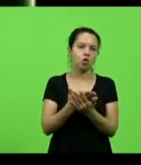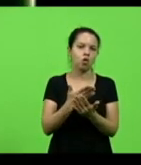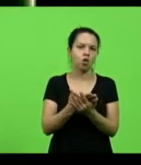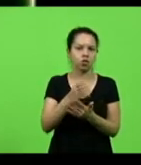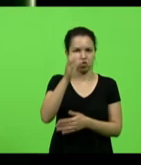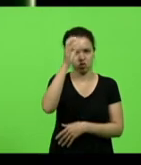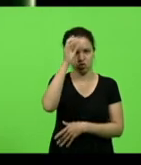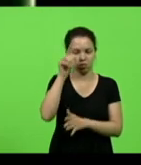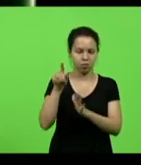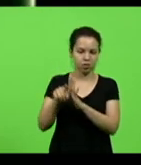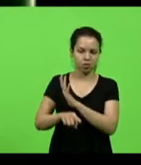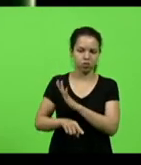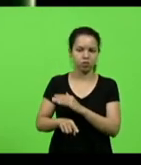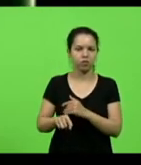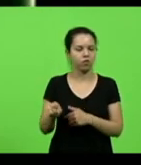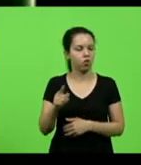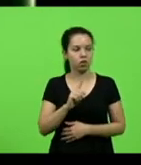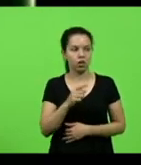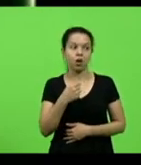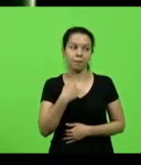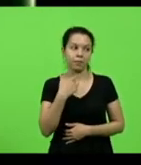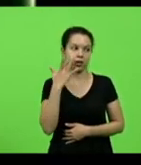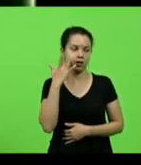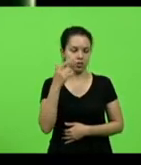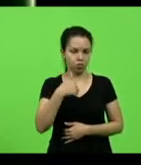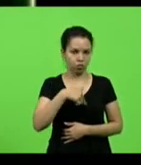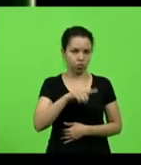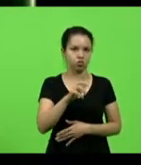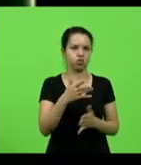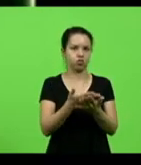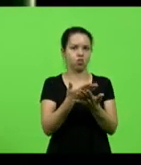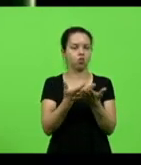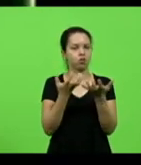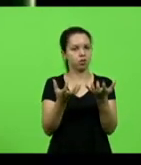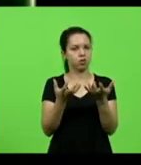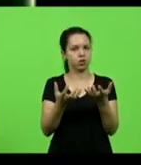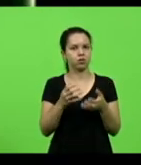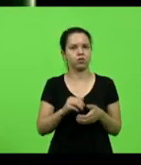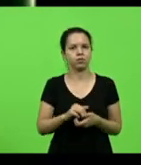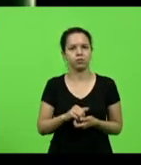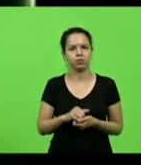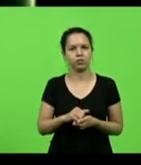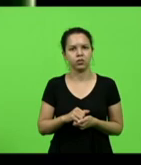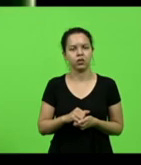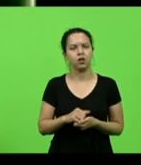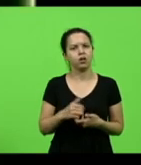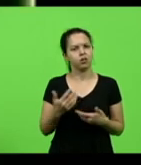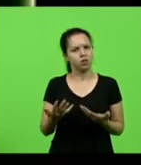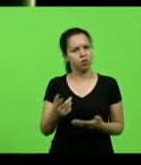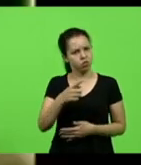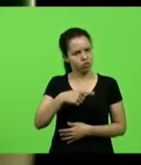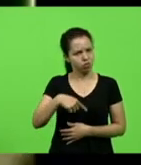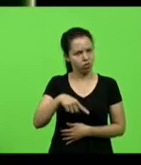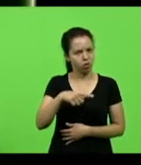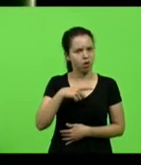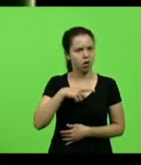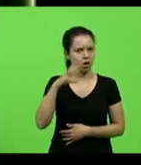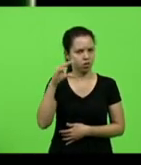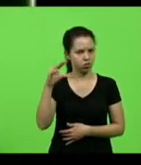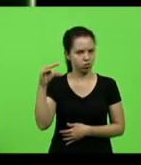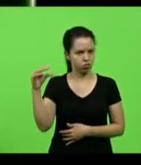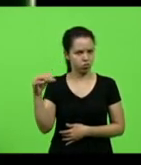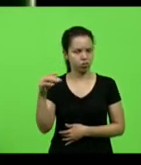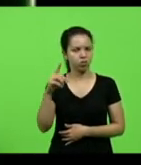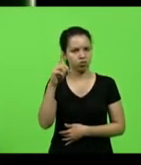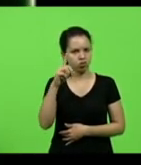perguntou. Ah, não, amanhã eu quero ir para aula. Será que nós temos, nós adultos, o direito de tirar esse direito